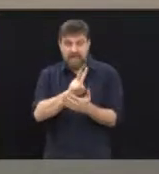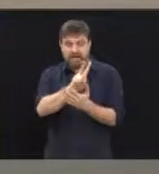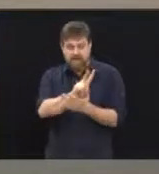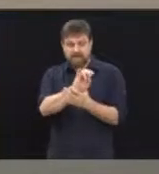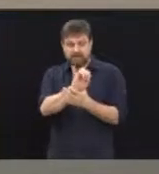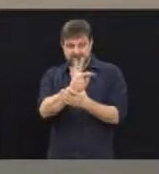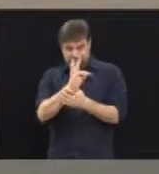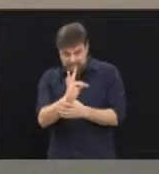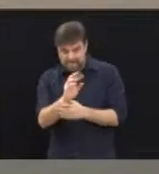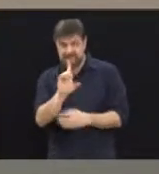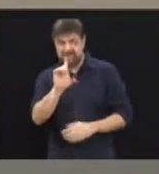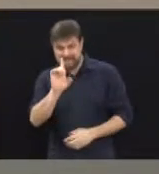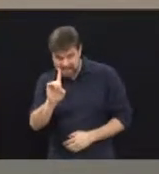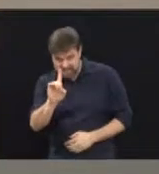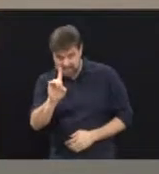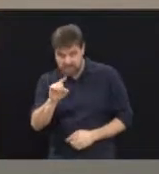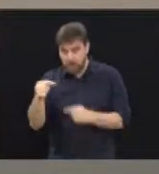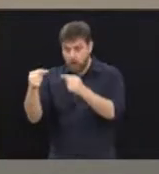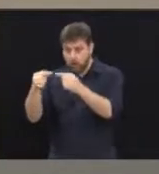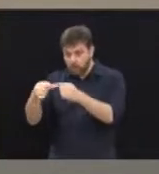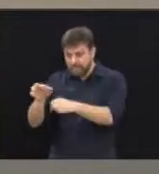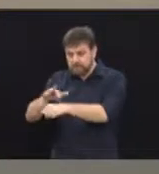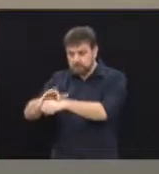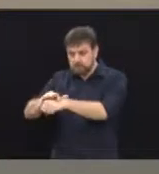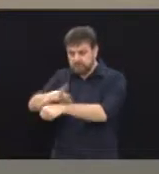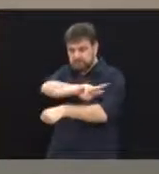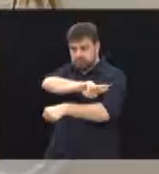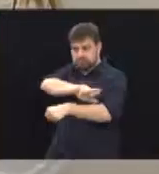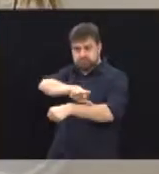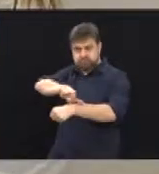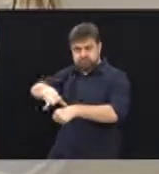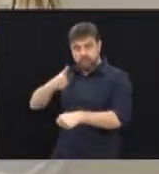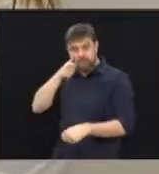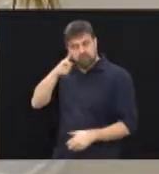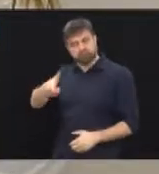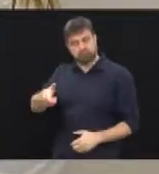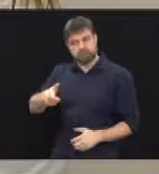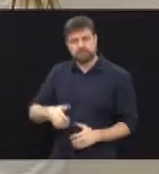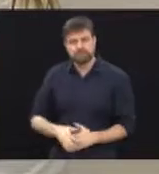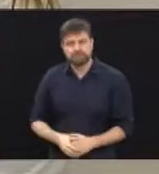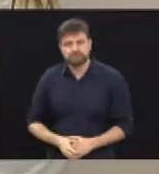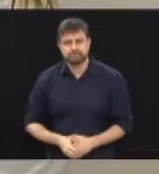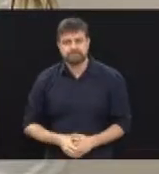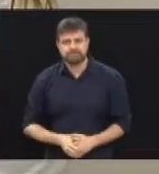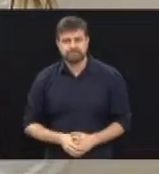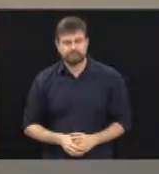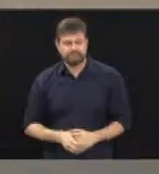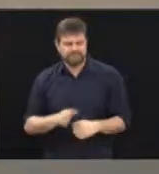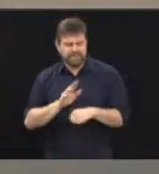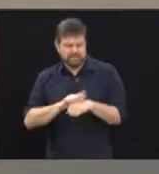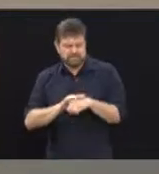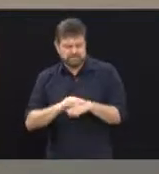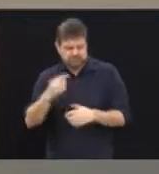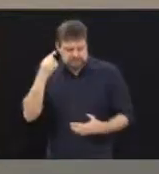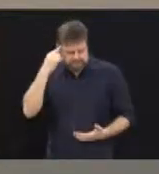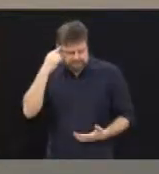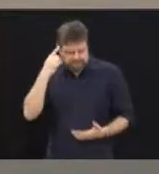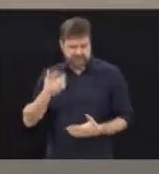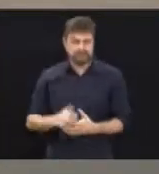em várias doenças. É muito interessante. Que doenças a gente poderia citar? É